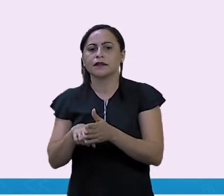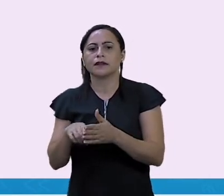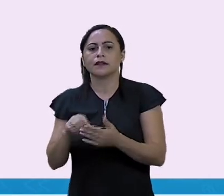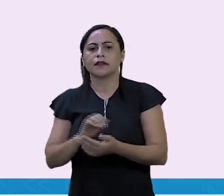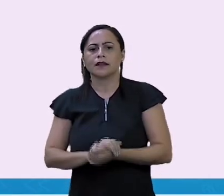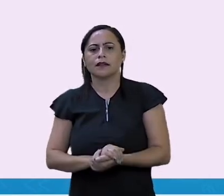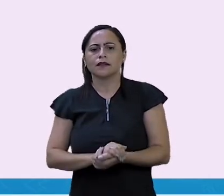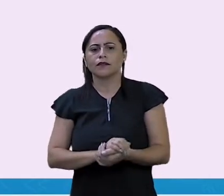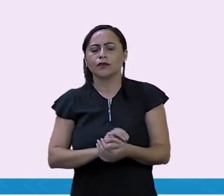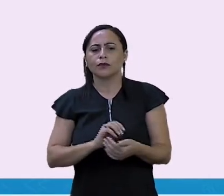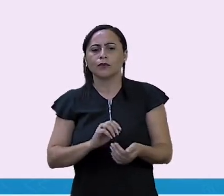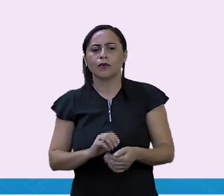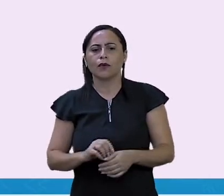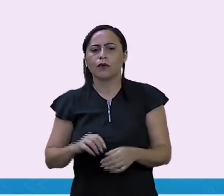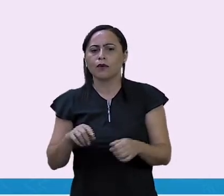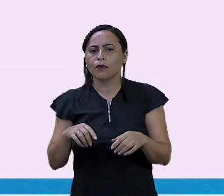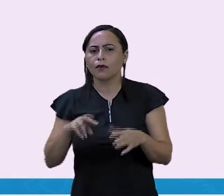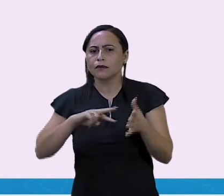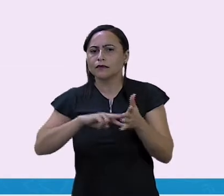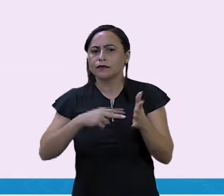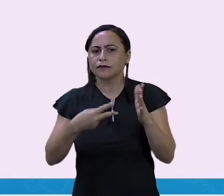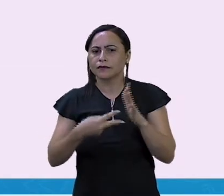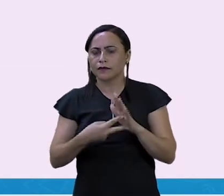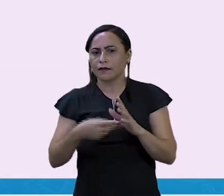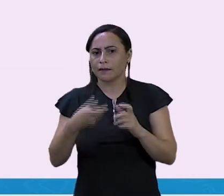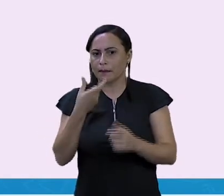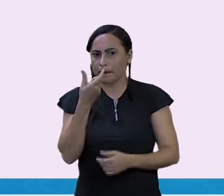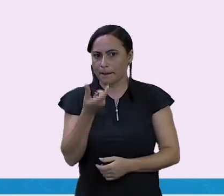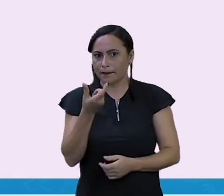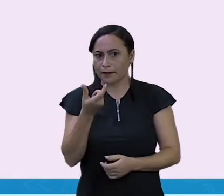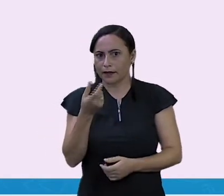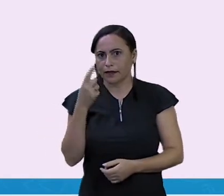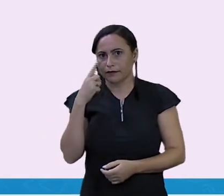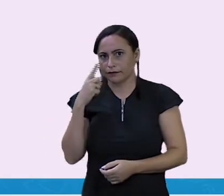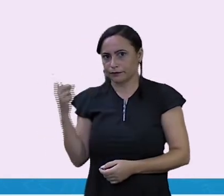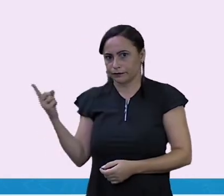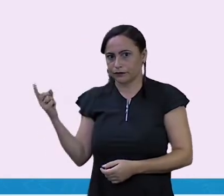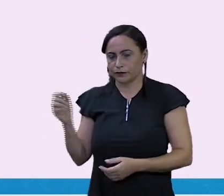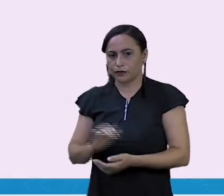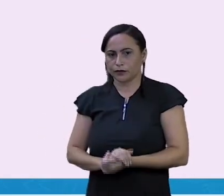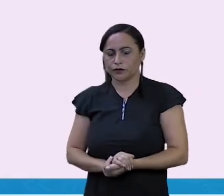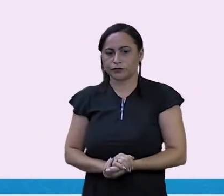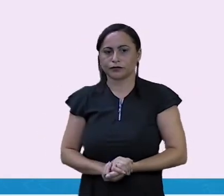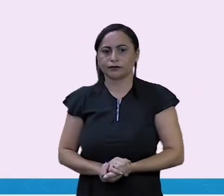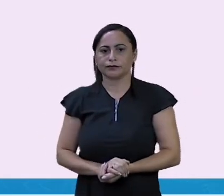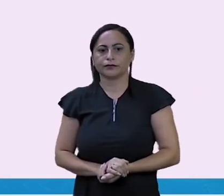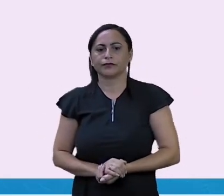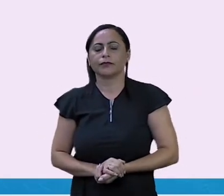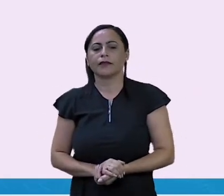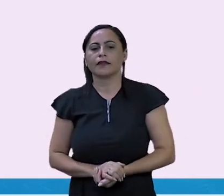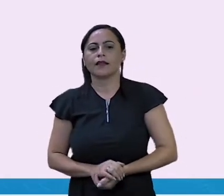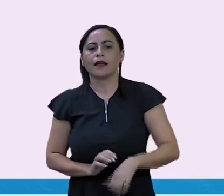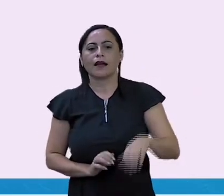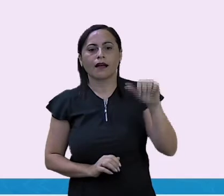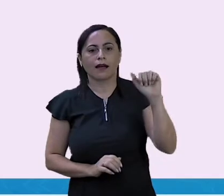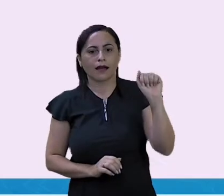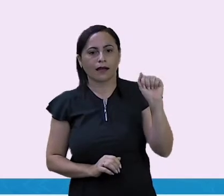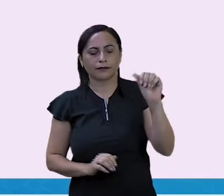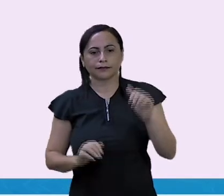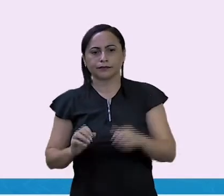temos alguns. Acender, escritos diferentes, um com C e o outro com